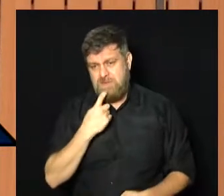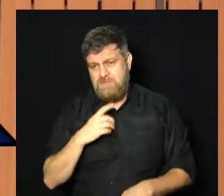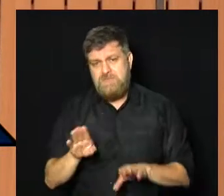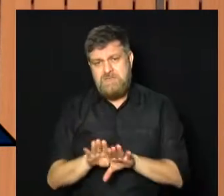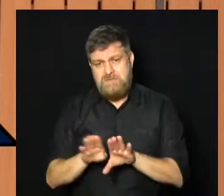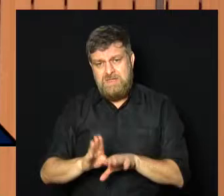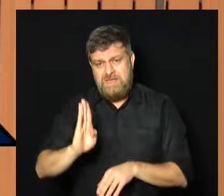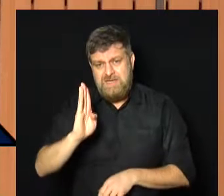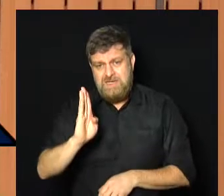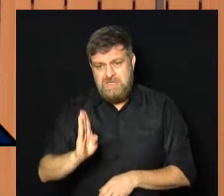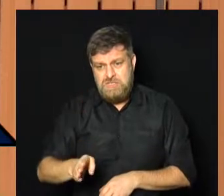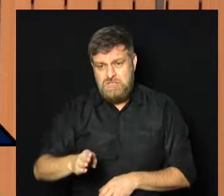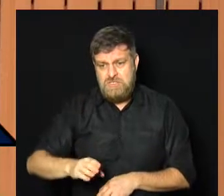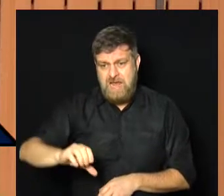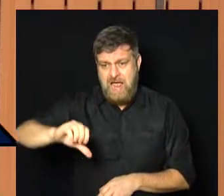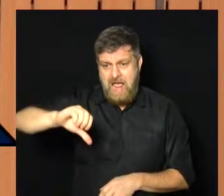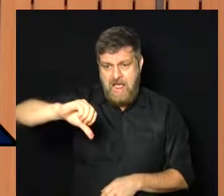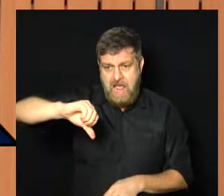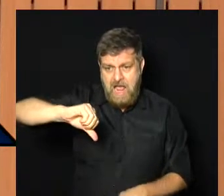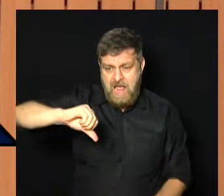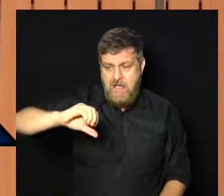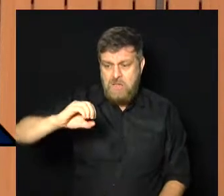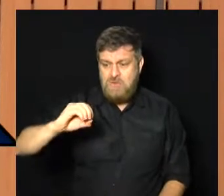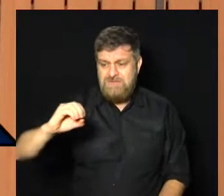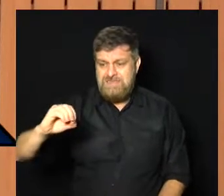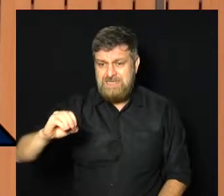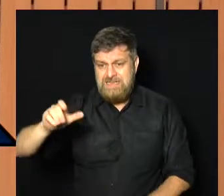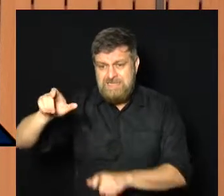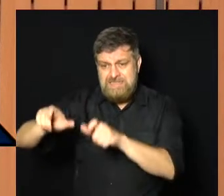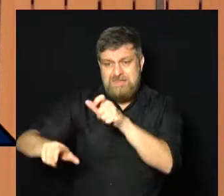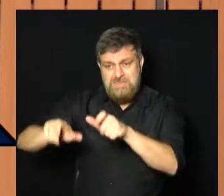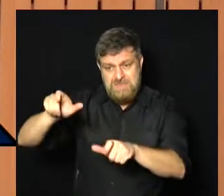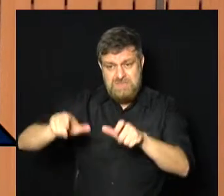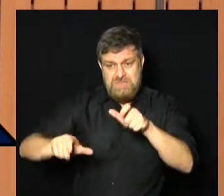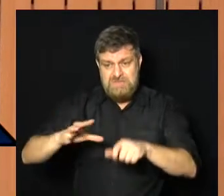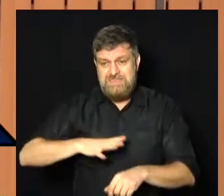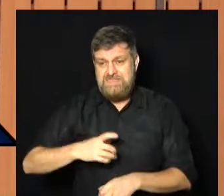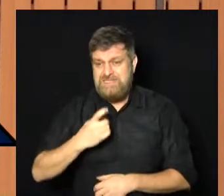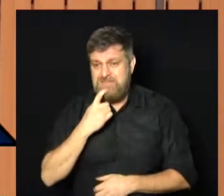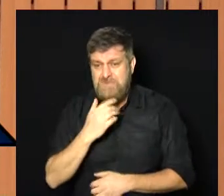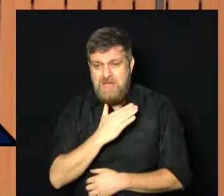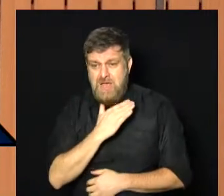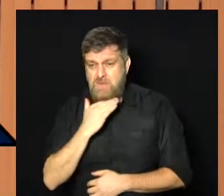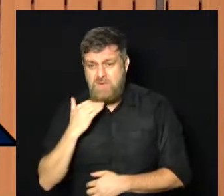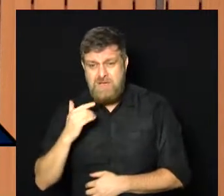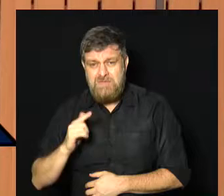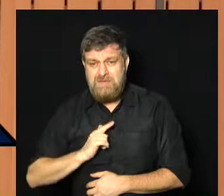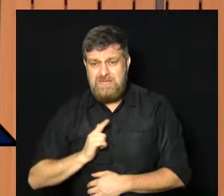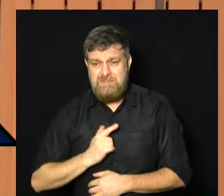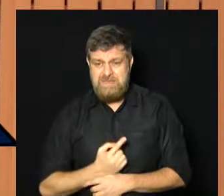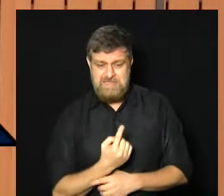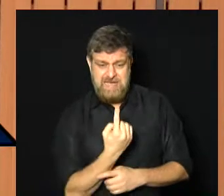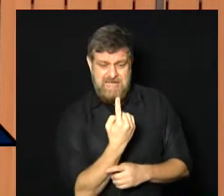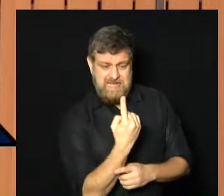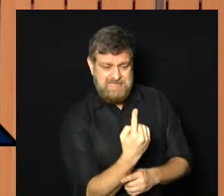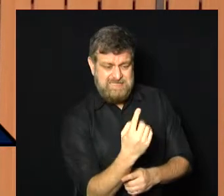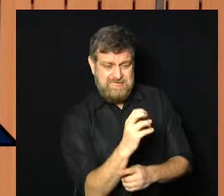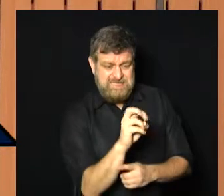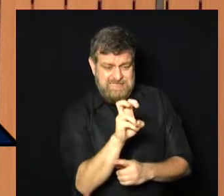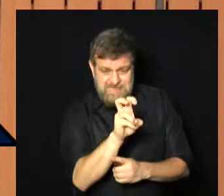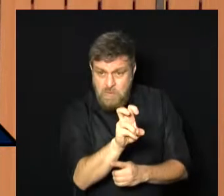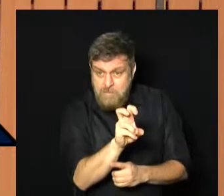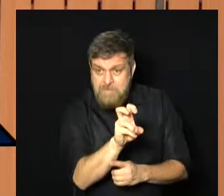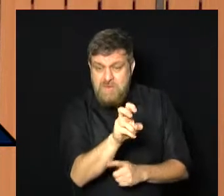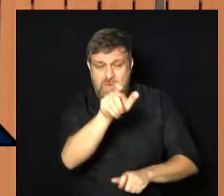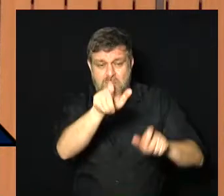900 vidas interrompidas em Campinas, de mais de 105 mil vidas interrompidas no Brasil,